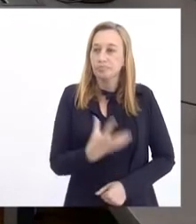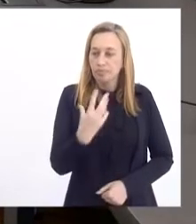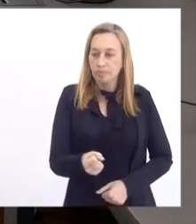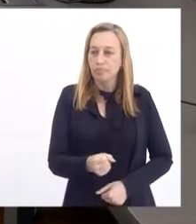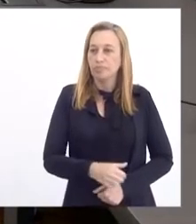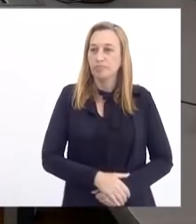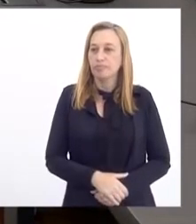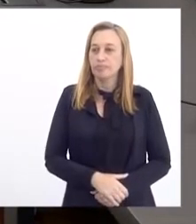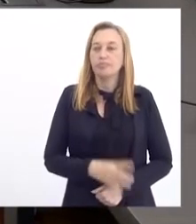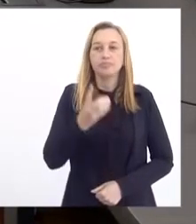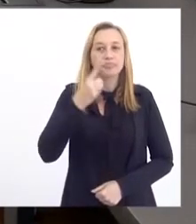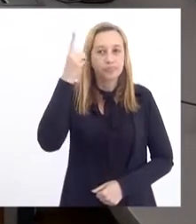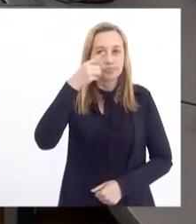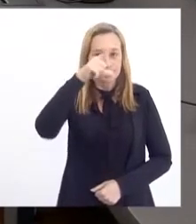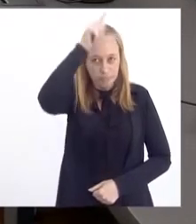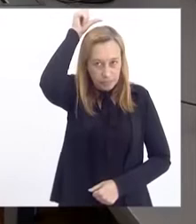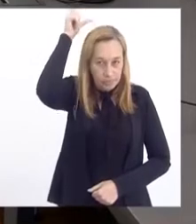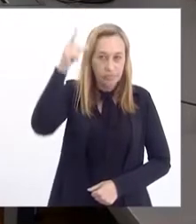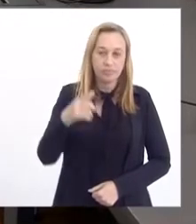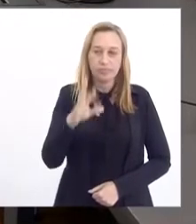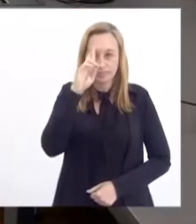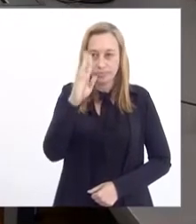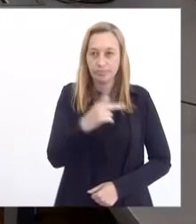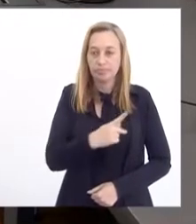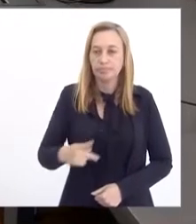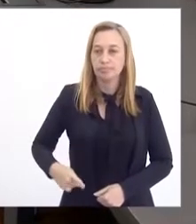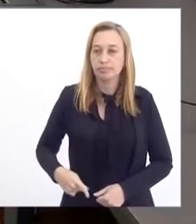Favorável. Deputado Luiz Paulo. Presidente,